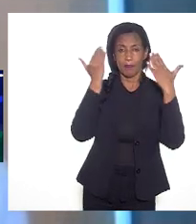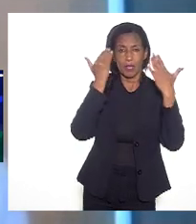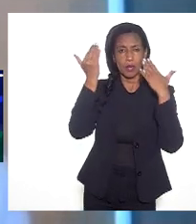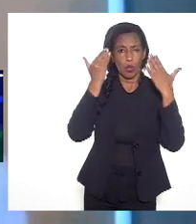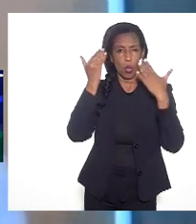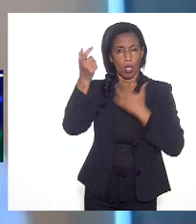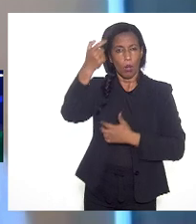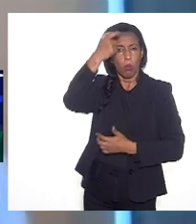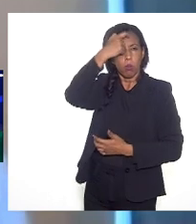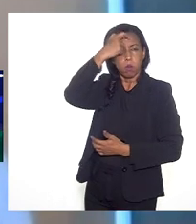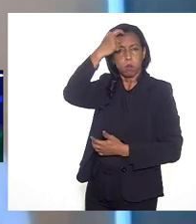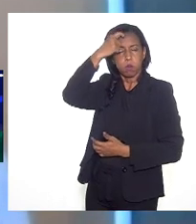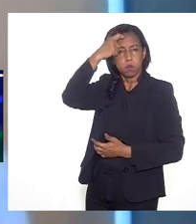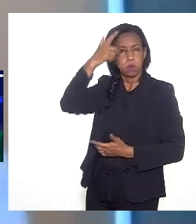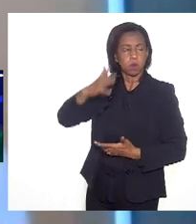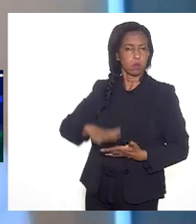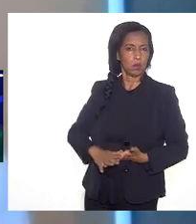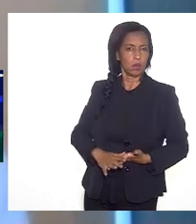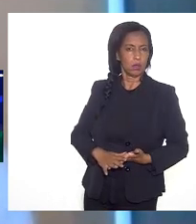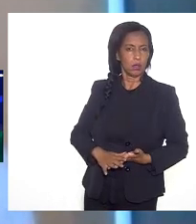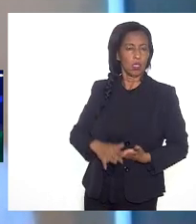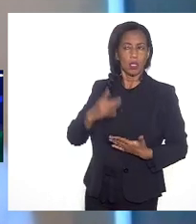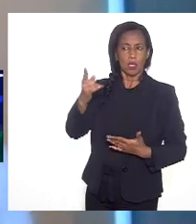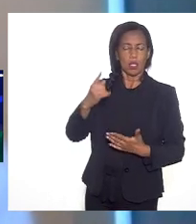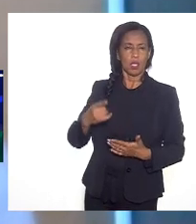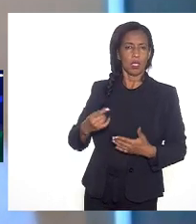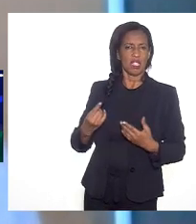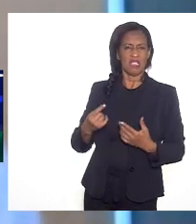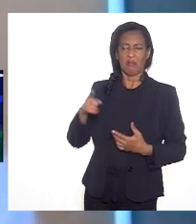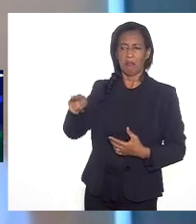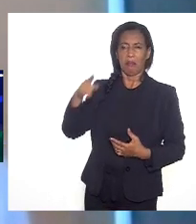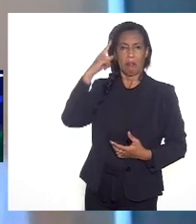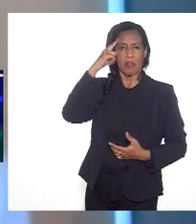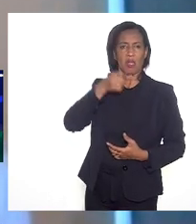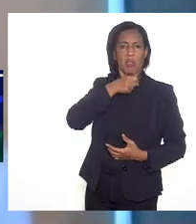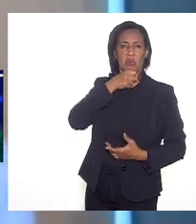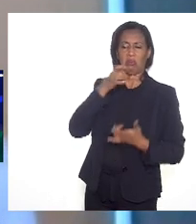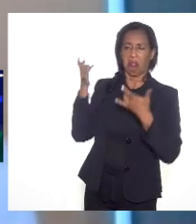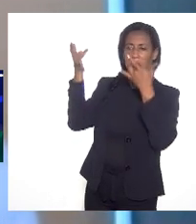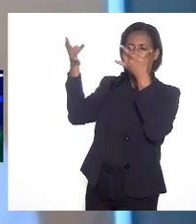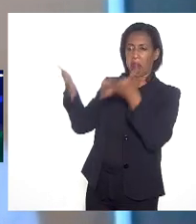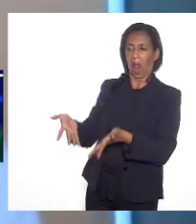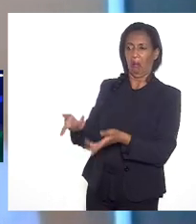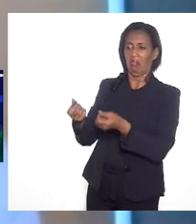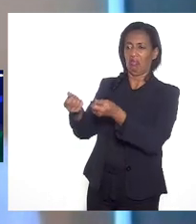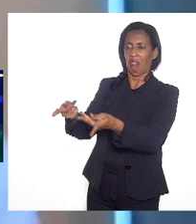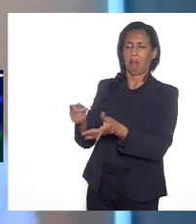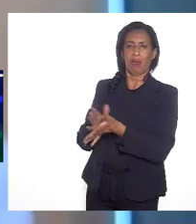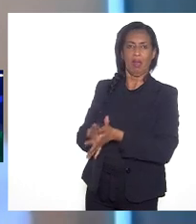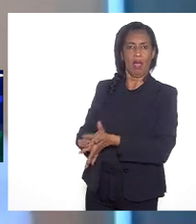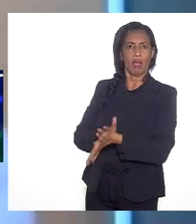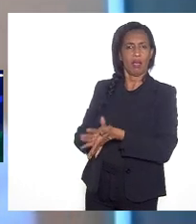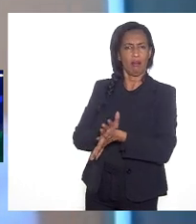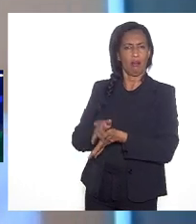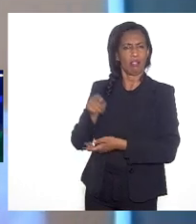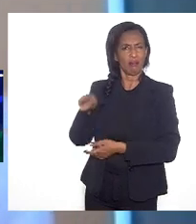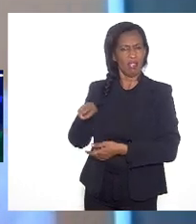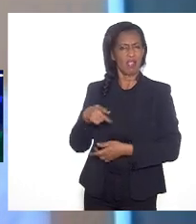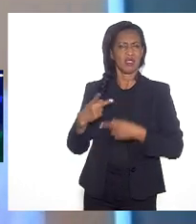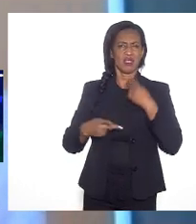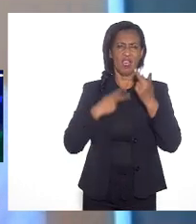psicológica que coloca a maioria dos idosos como inválidos, que não servem mais para nada. Essa é a fala